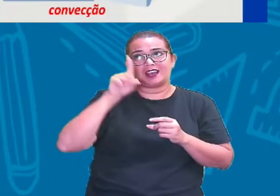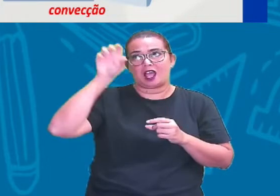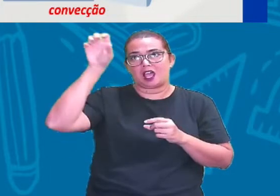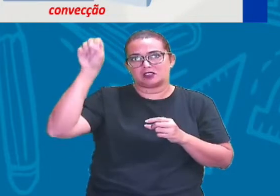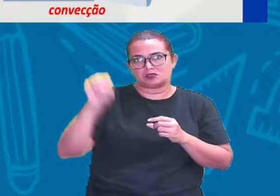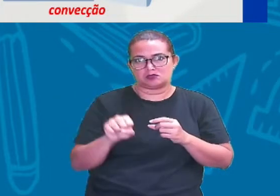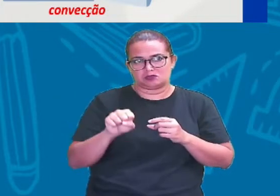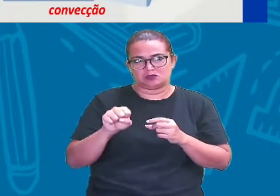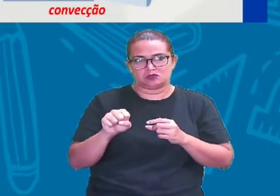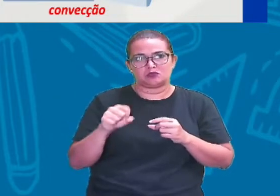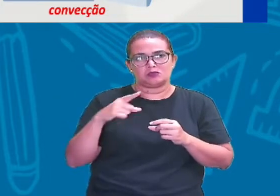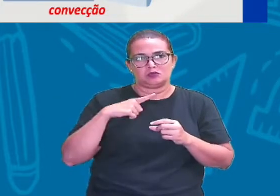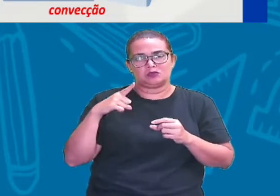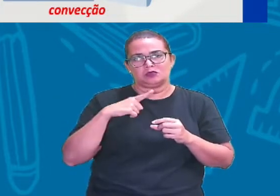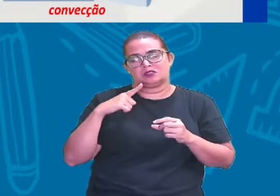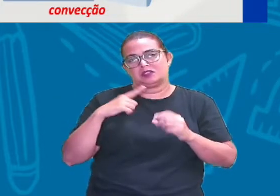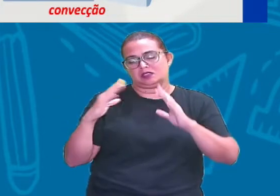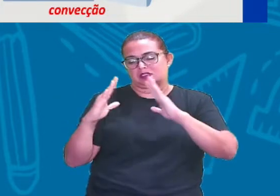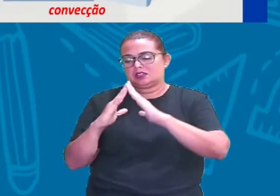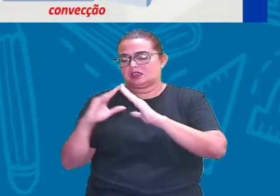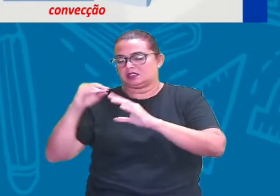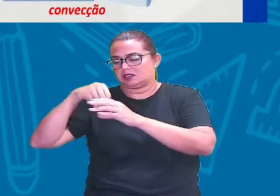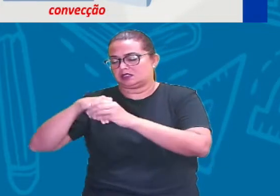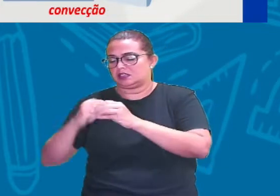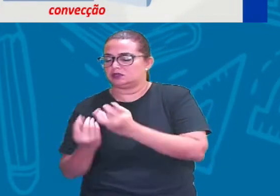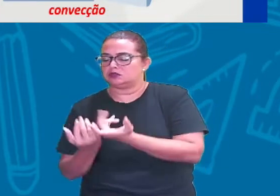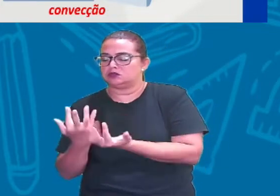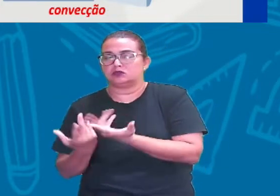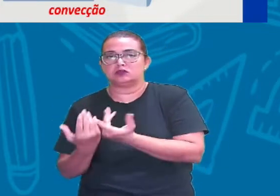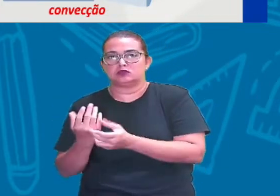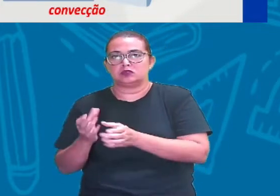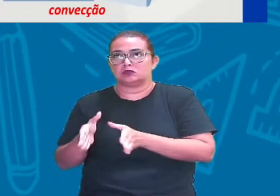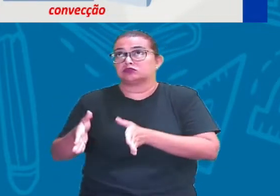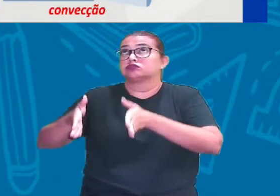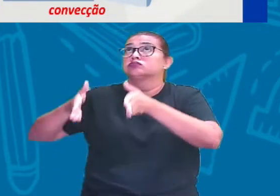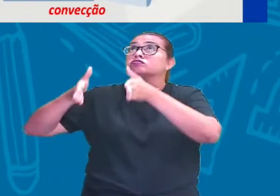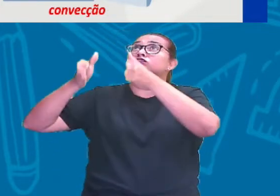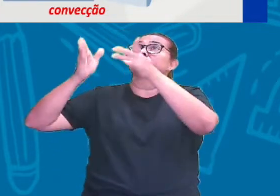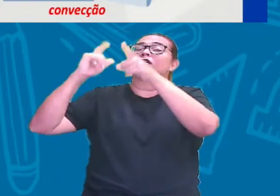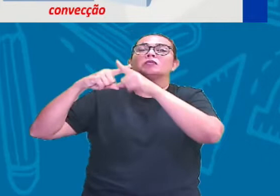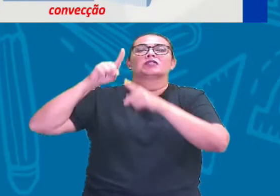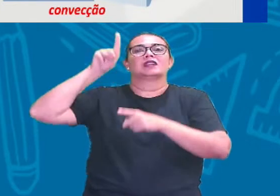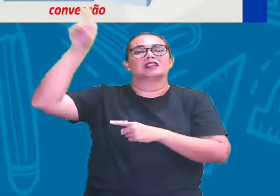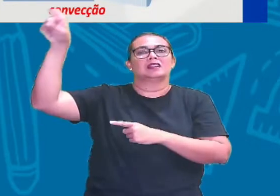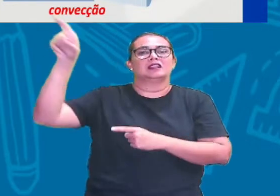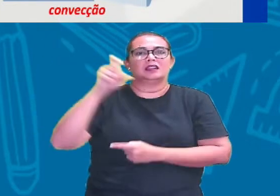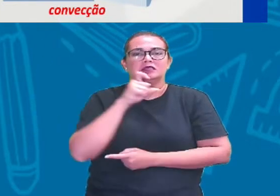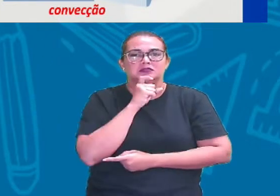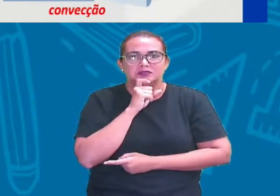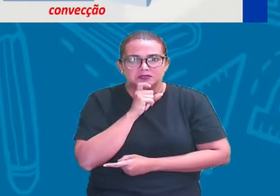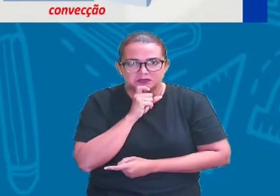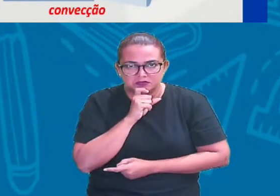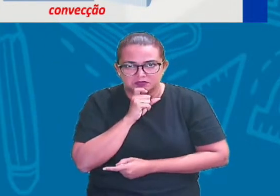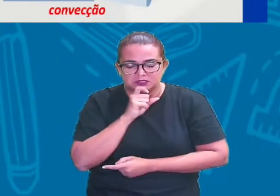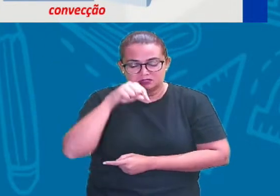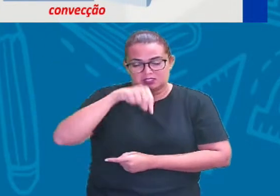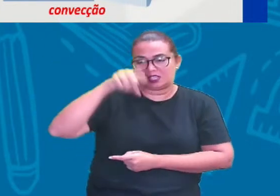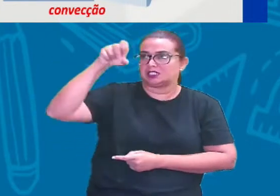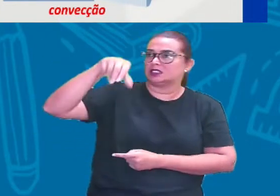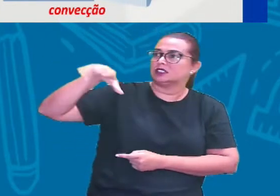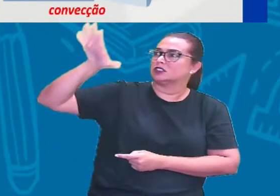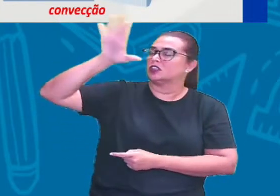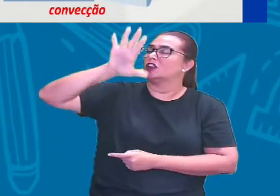sim. Principalmente no Sul, na região do Sul, né? Você vai ver muito isso daí. Por quê, professor? Porque lá é mais frio do que aqui no Nordeste,